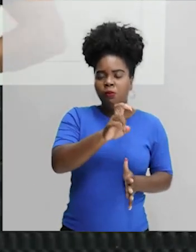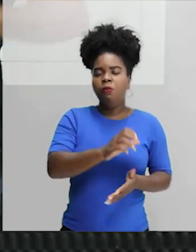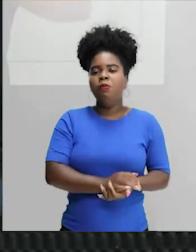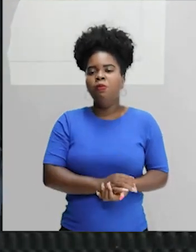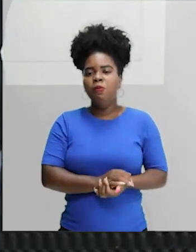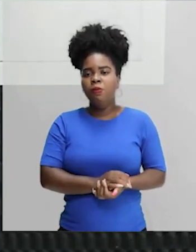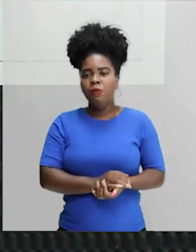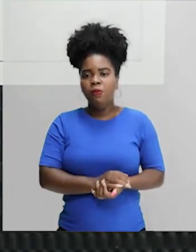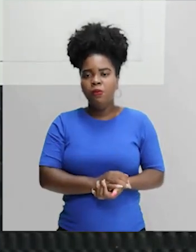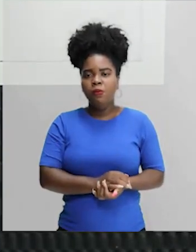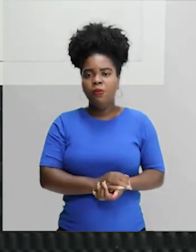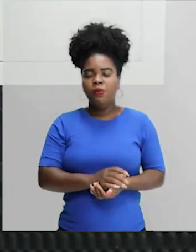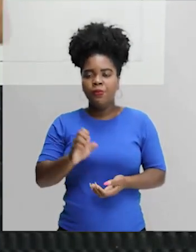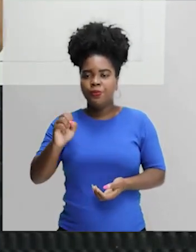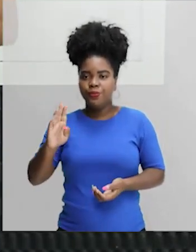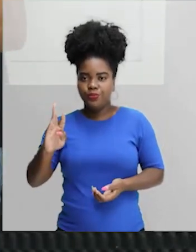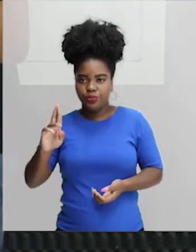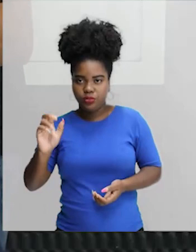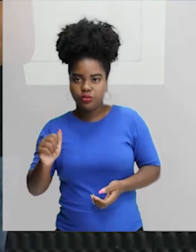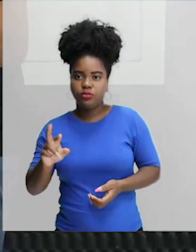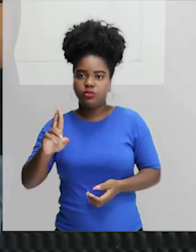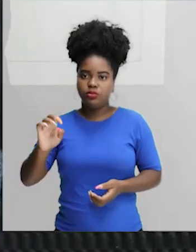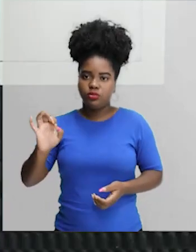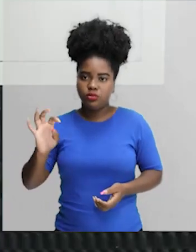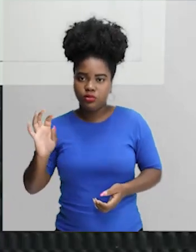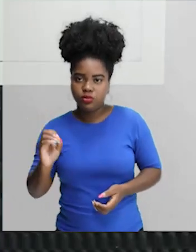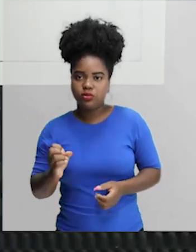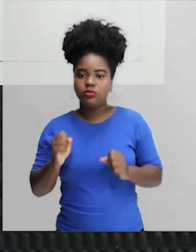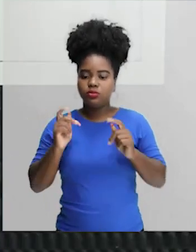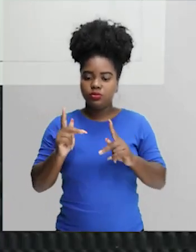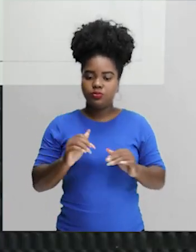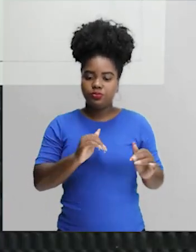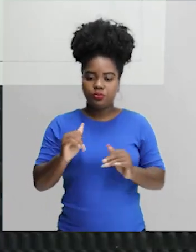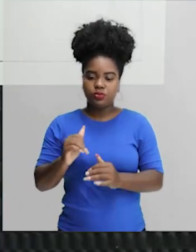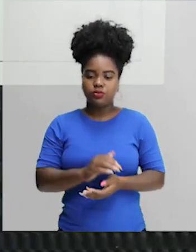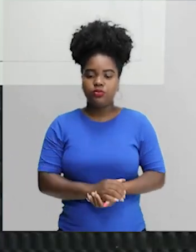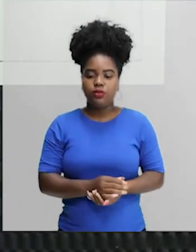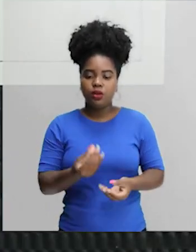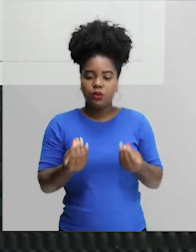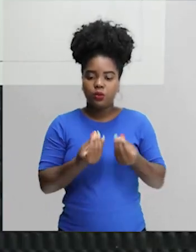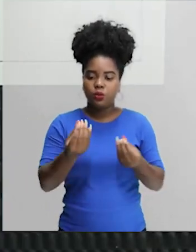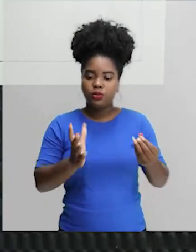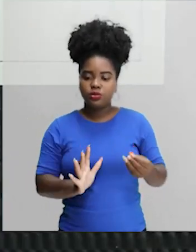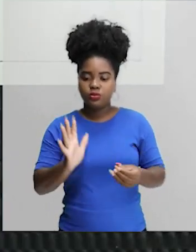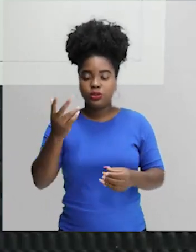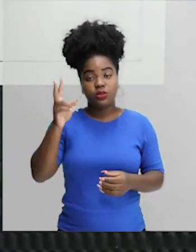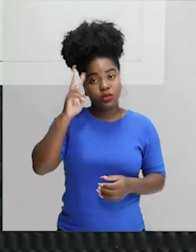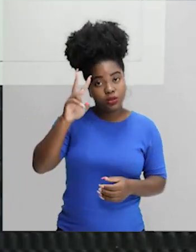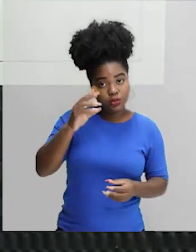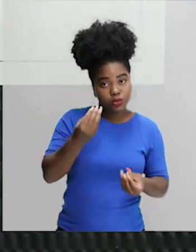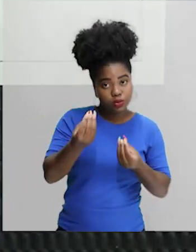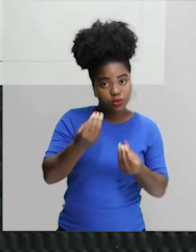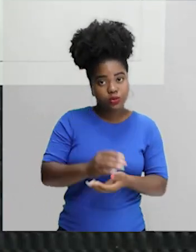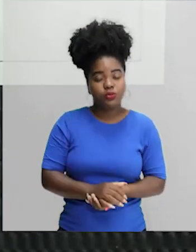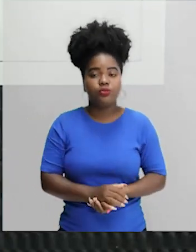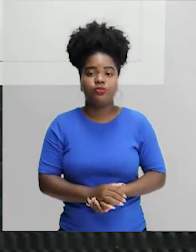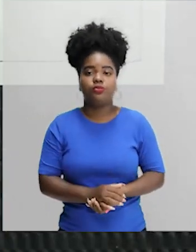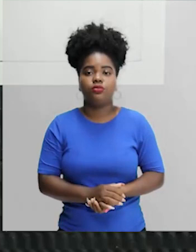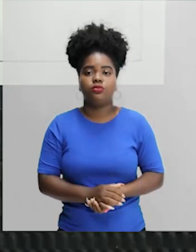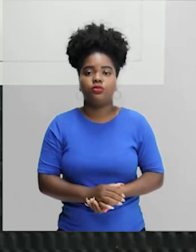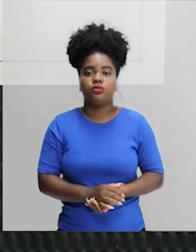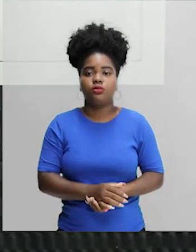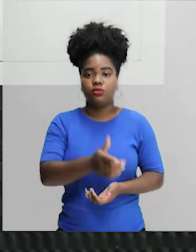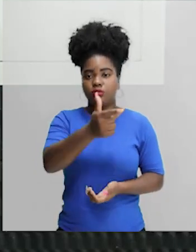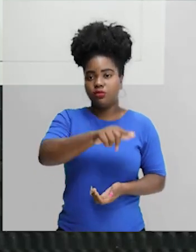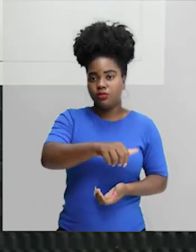quociente. O que sobra é o resto. Tá? Então, beleza. Vamos lá. Como é que a gente faz? Estão lembrados? Primeira coisa aqui é você